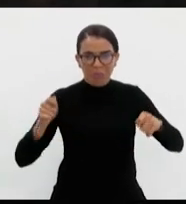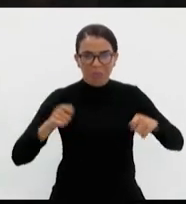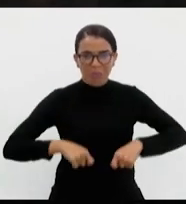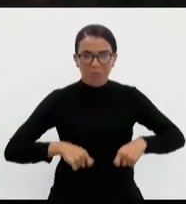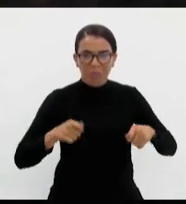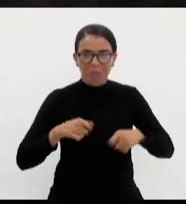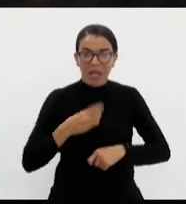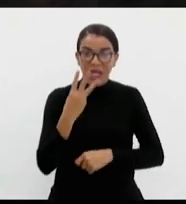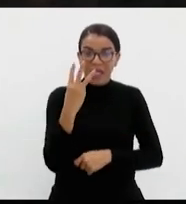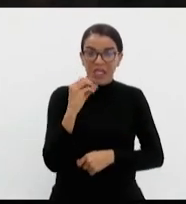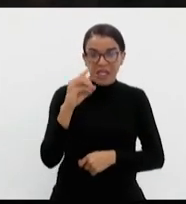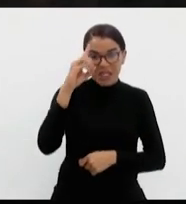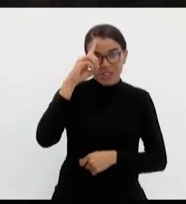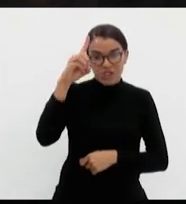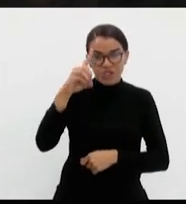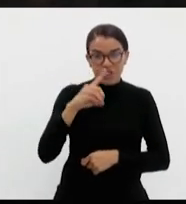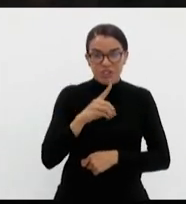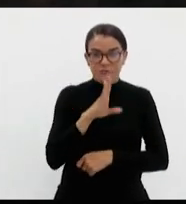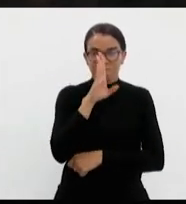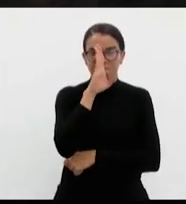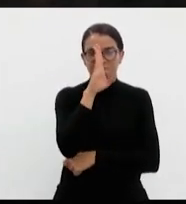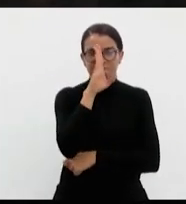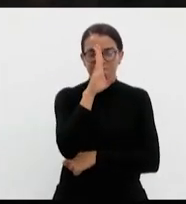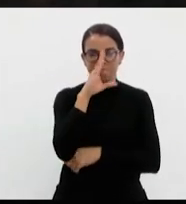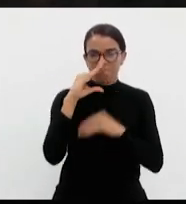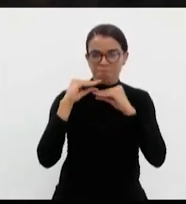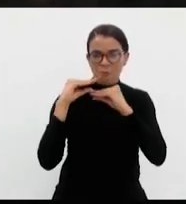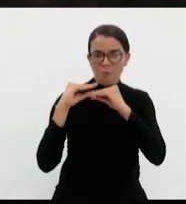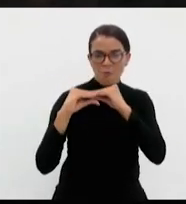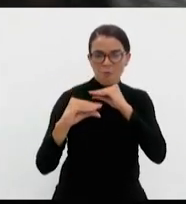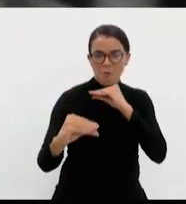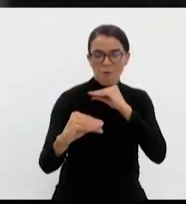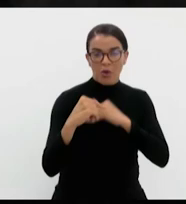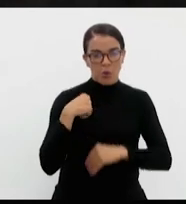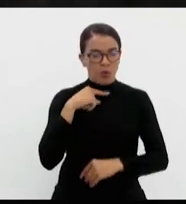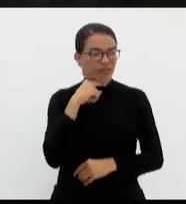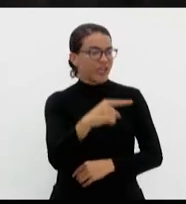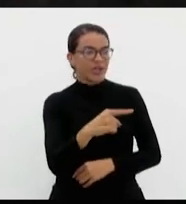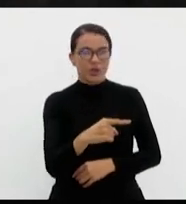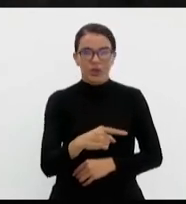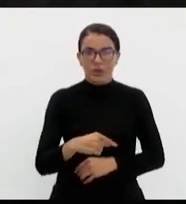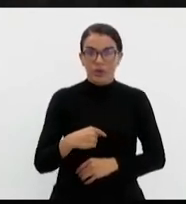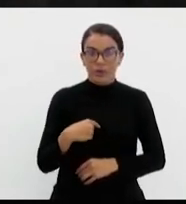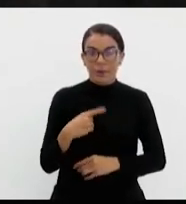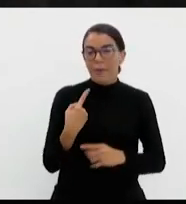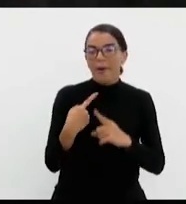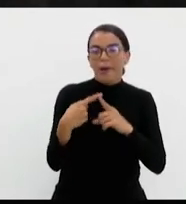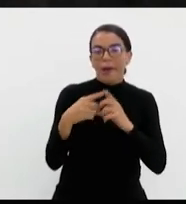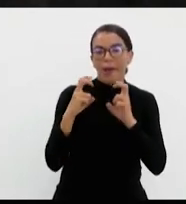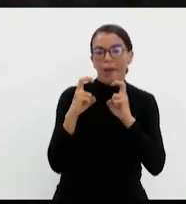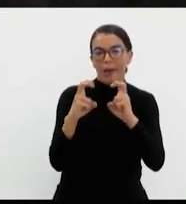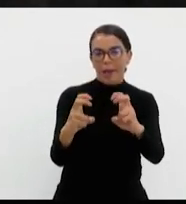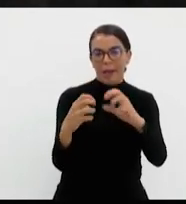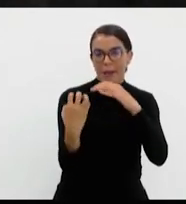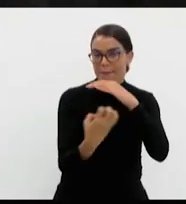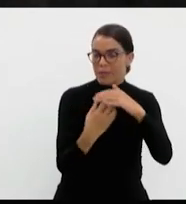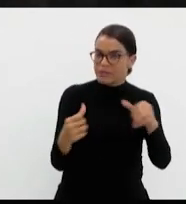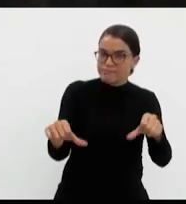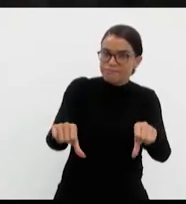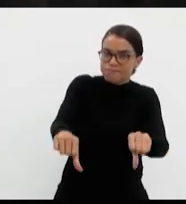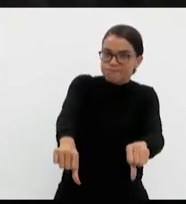ficar 30 dias aqui sem me pronunciar em plenário. Duvido. Por quê? Supervia, uma